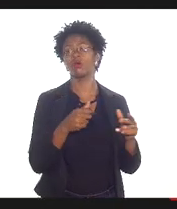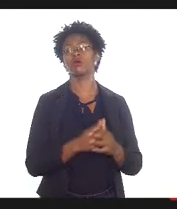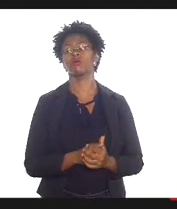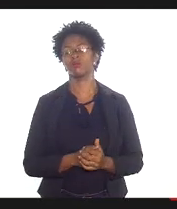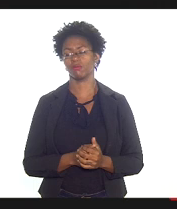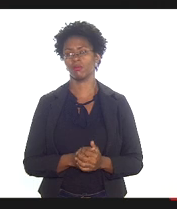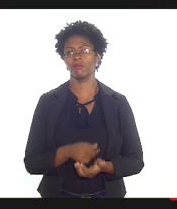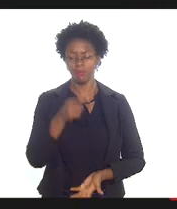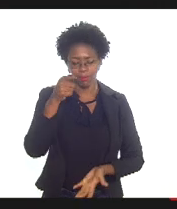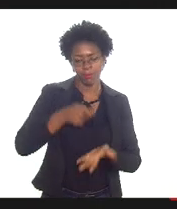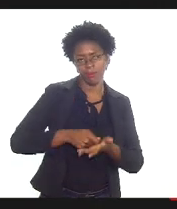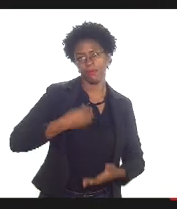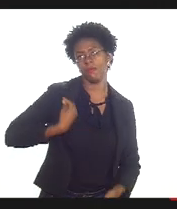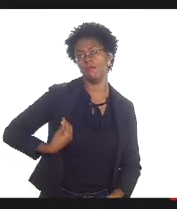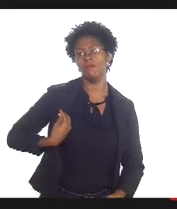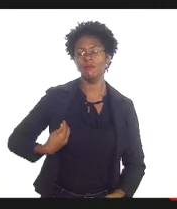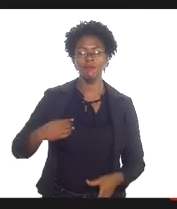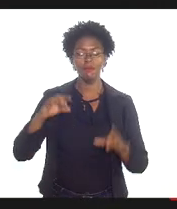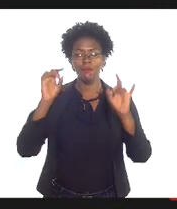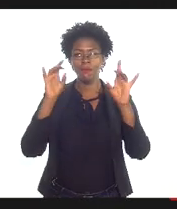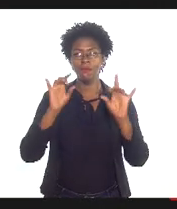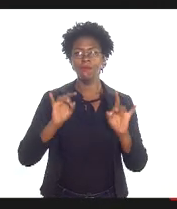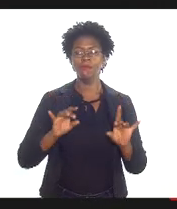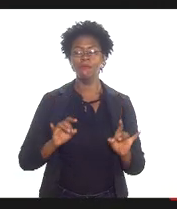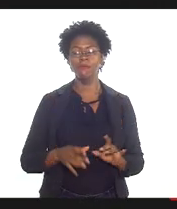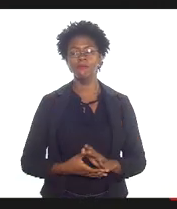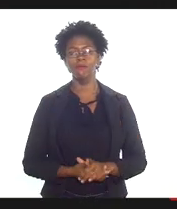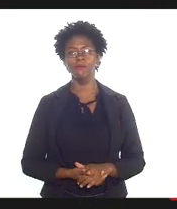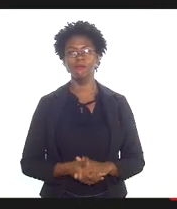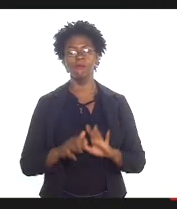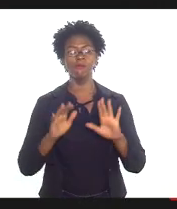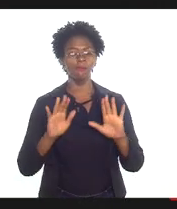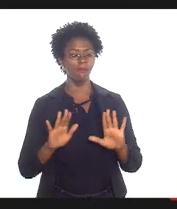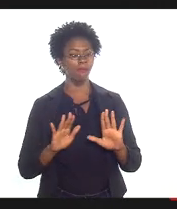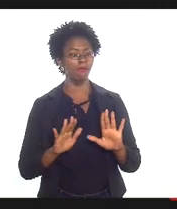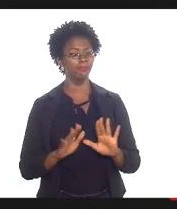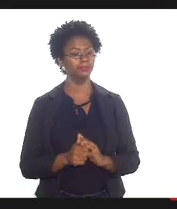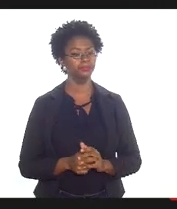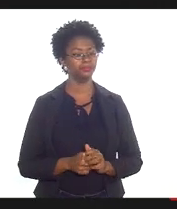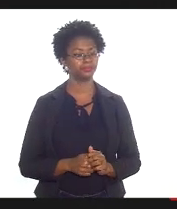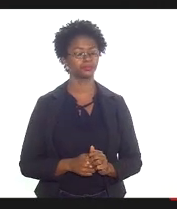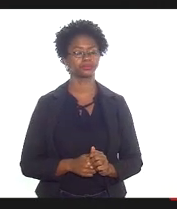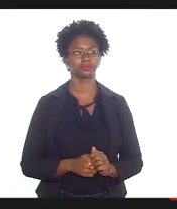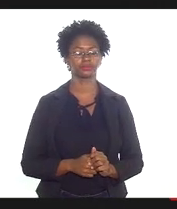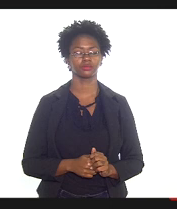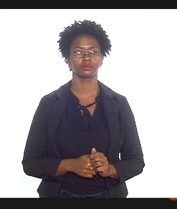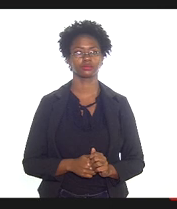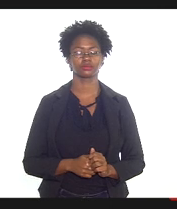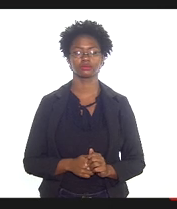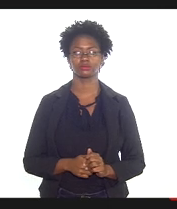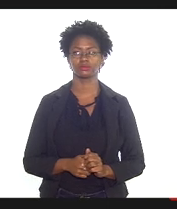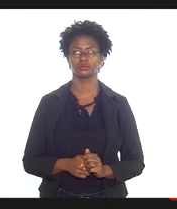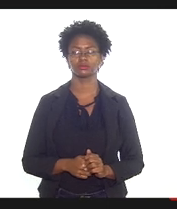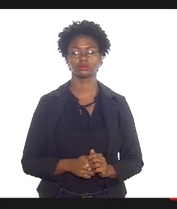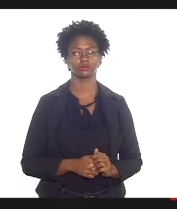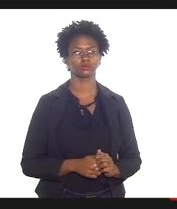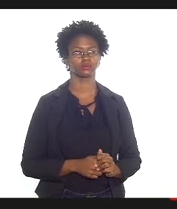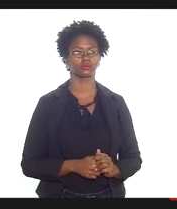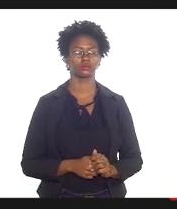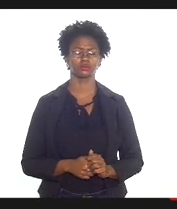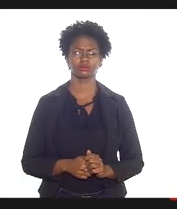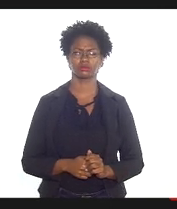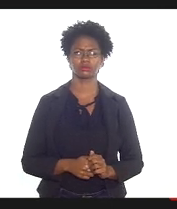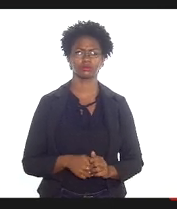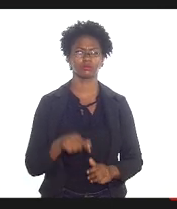pagam participação especial, e que, para o cômputo do seu valor